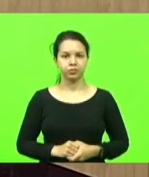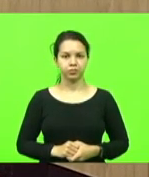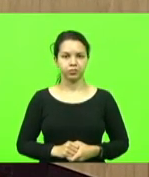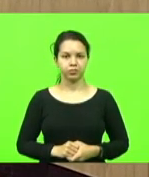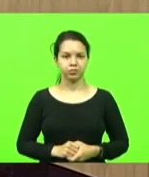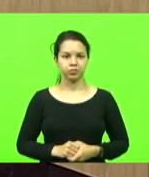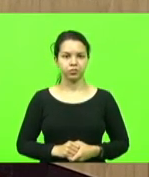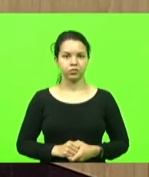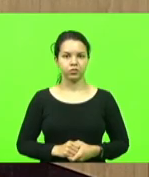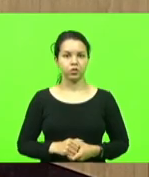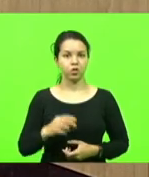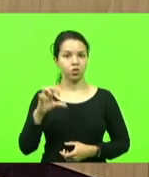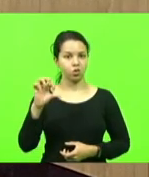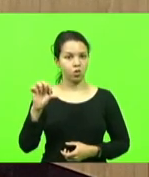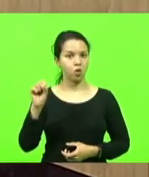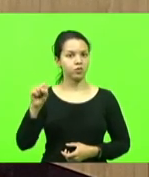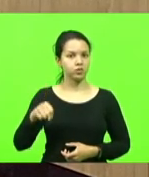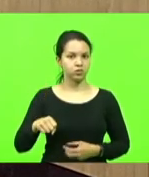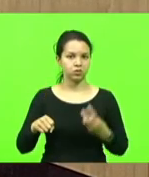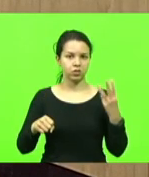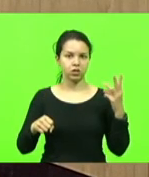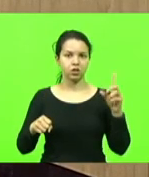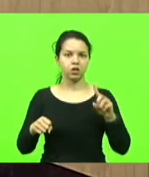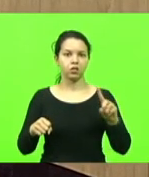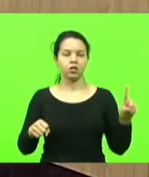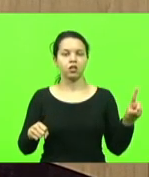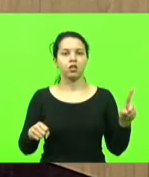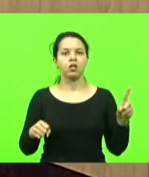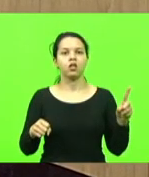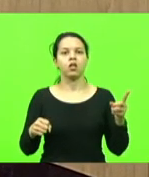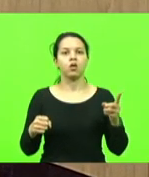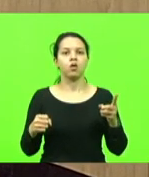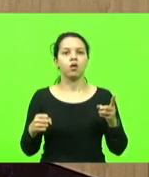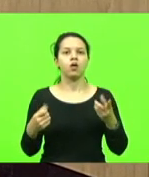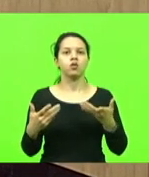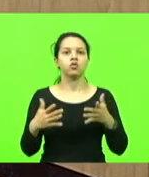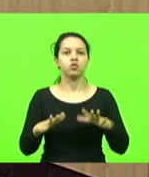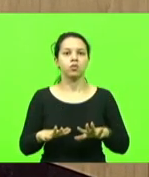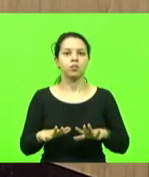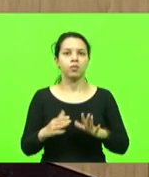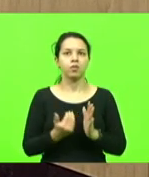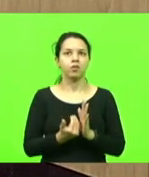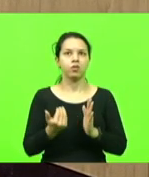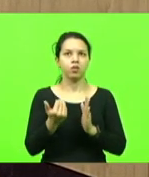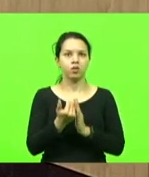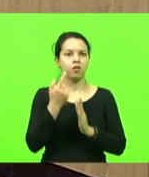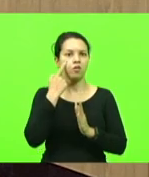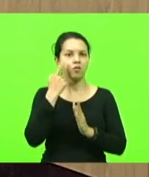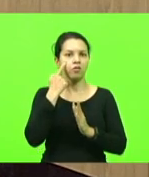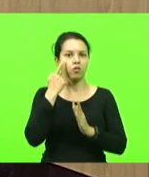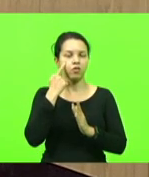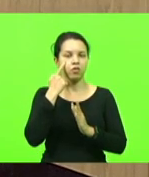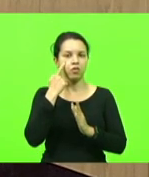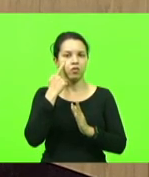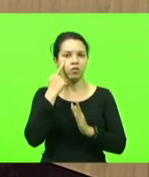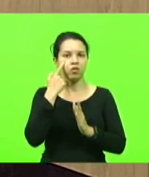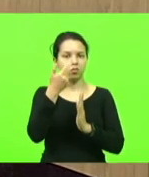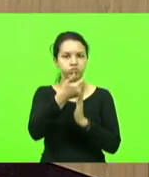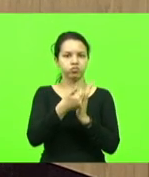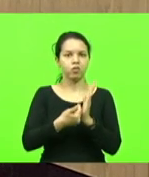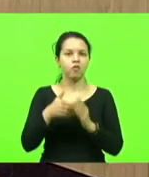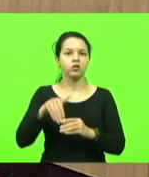9 sim, 13 não. Não. Reprovado por presidente, maioria. Pode, sim, deputado, nos mostrar o extrato, por favor, da votação? Só para a gente